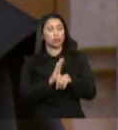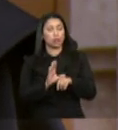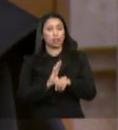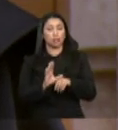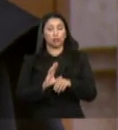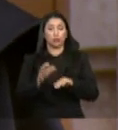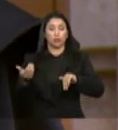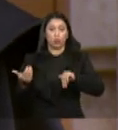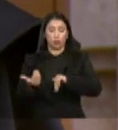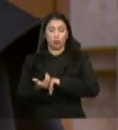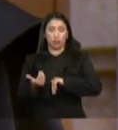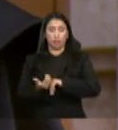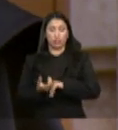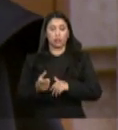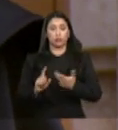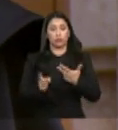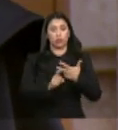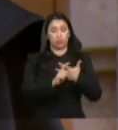executivo anti a justiça Federal de